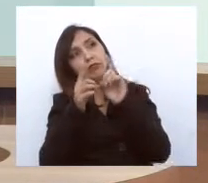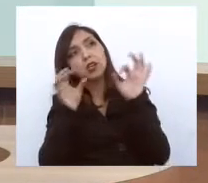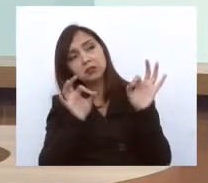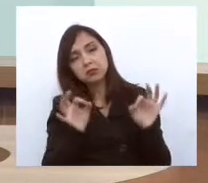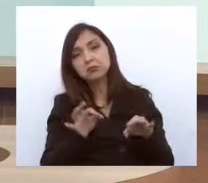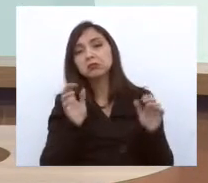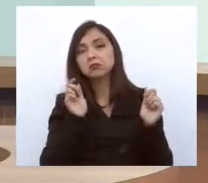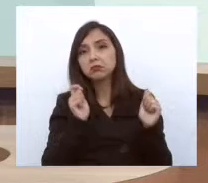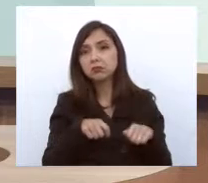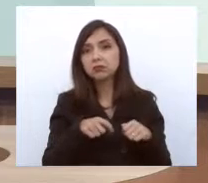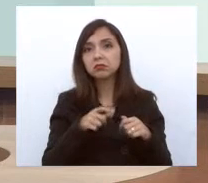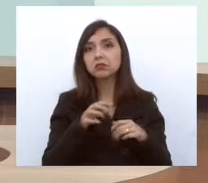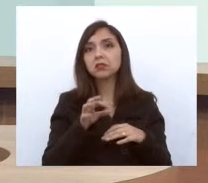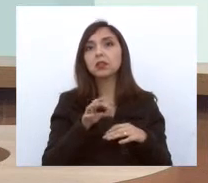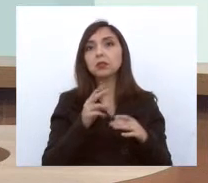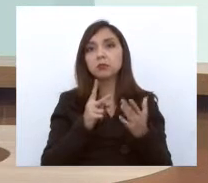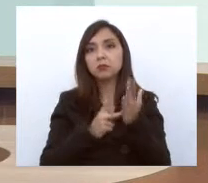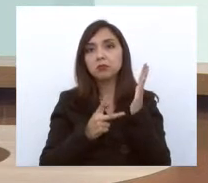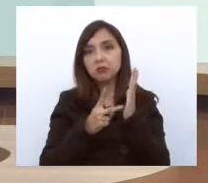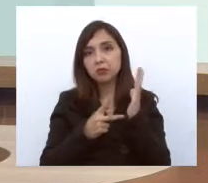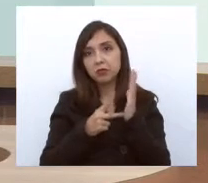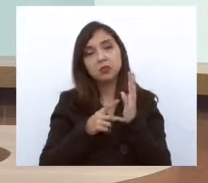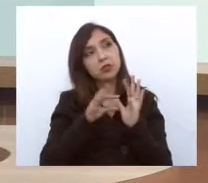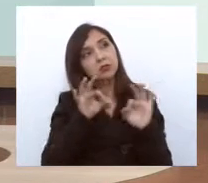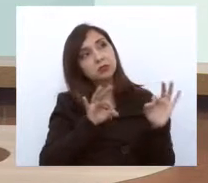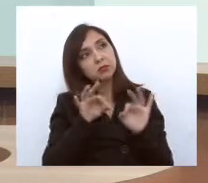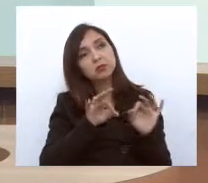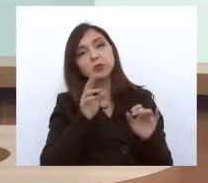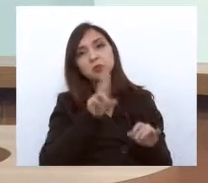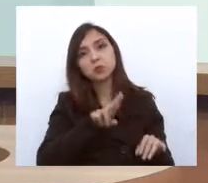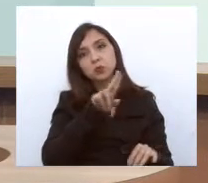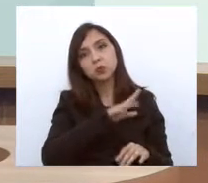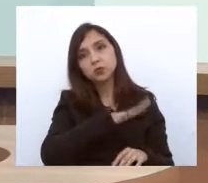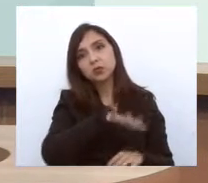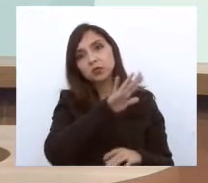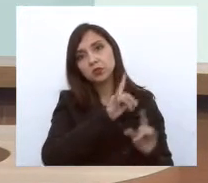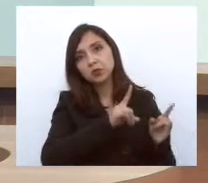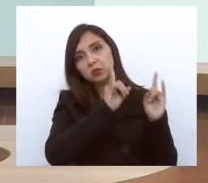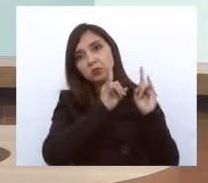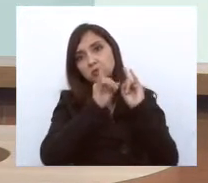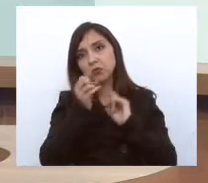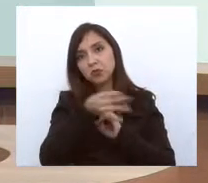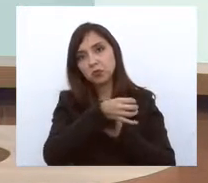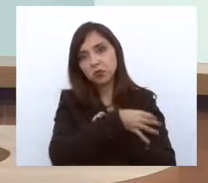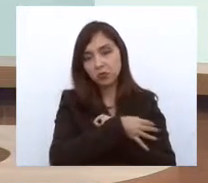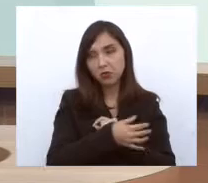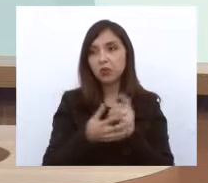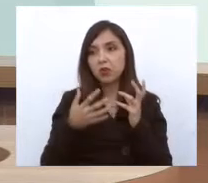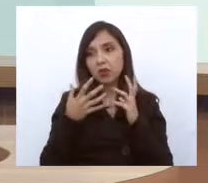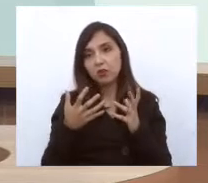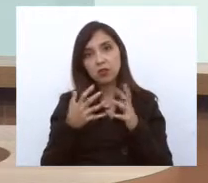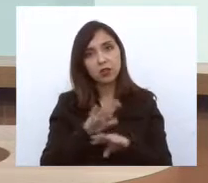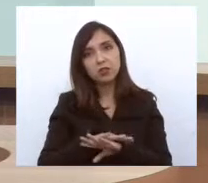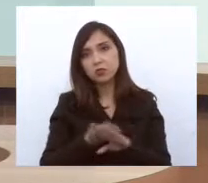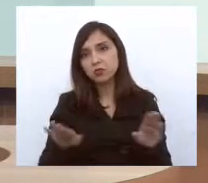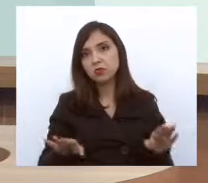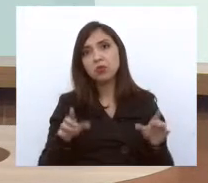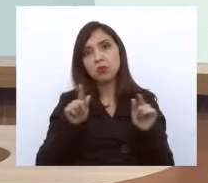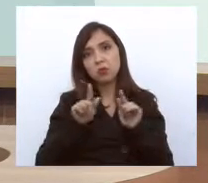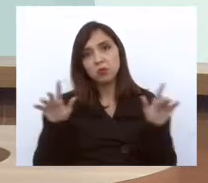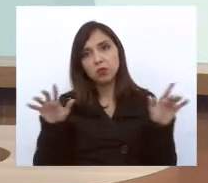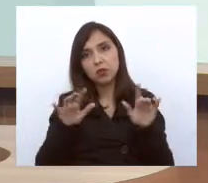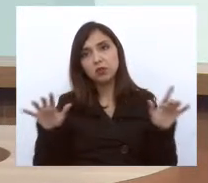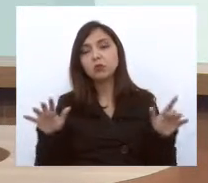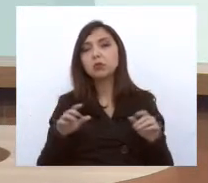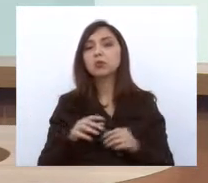e colocassem esse projeto para funcionar nas novas edificações. É isso que eu quero que Guarulhos